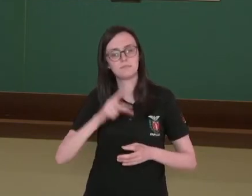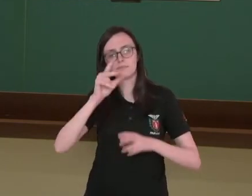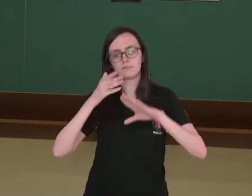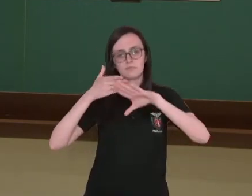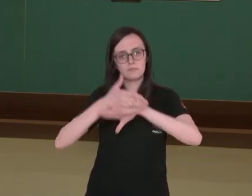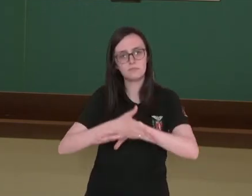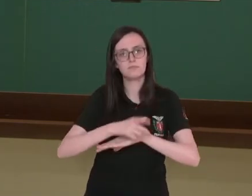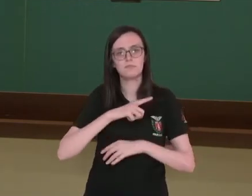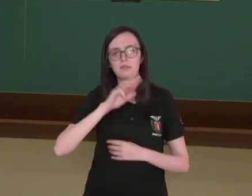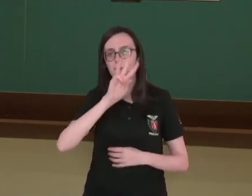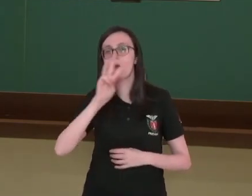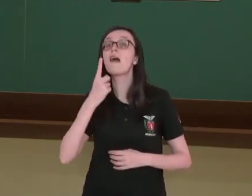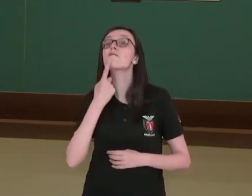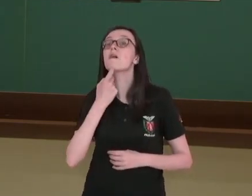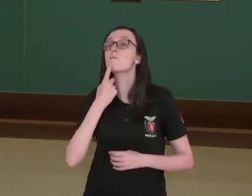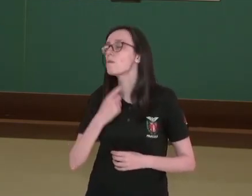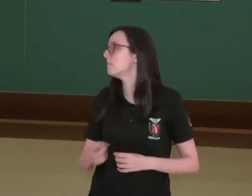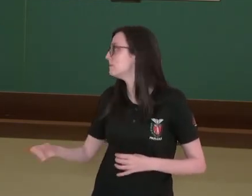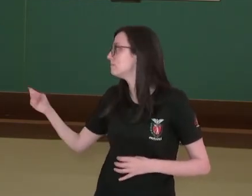pelo endereço